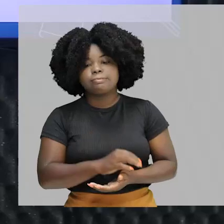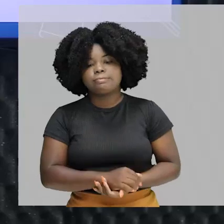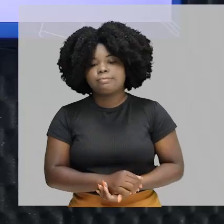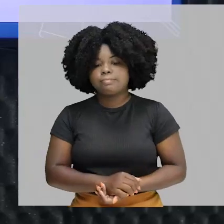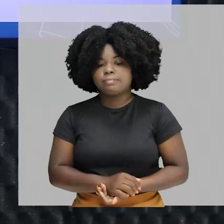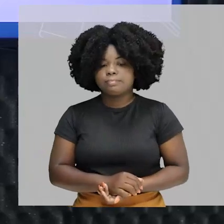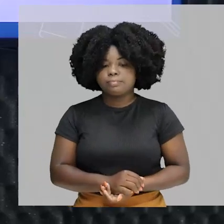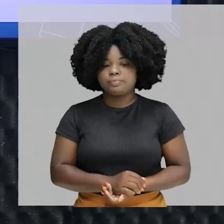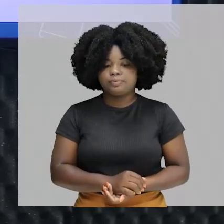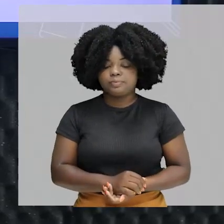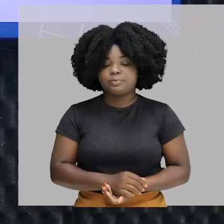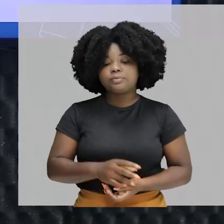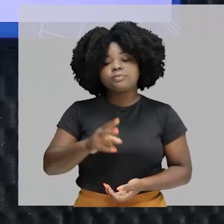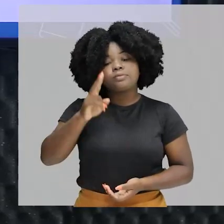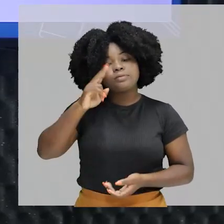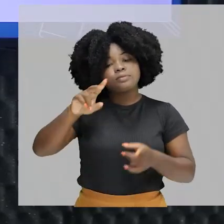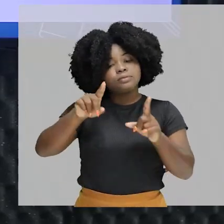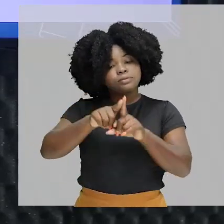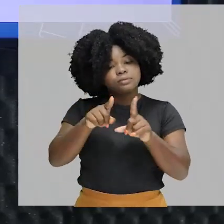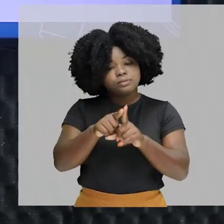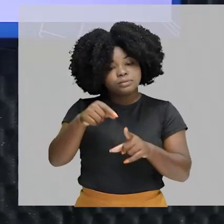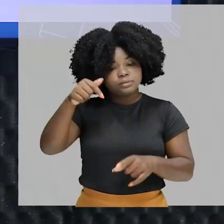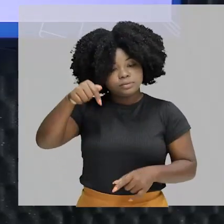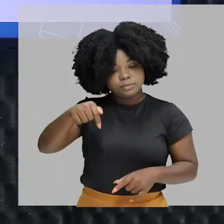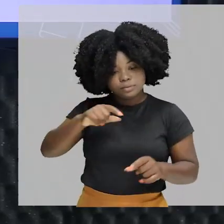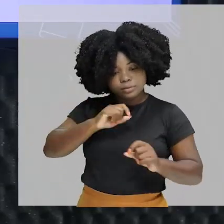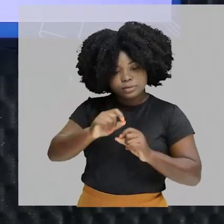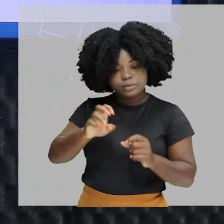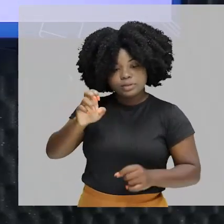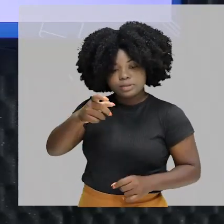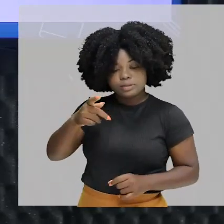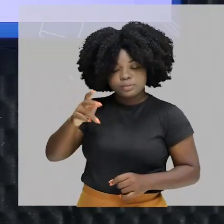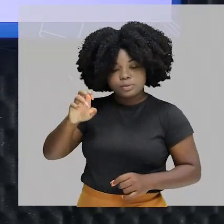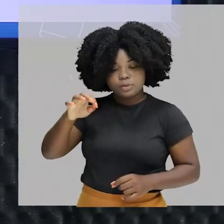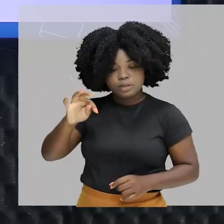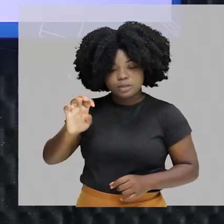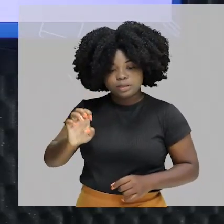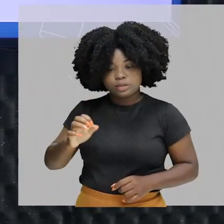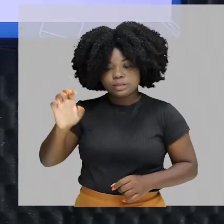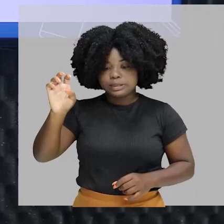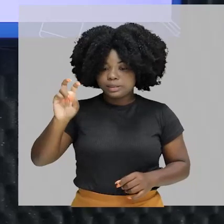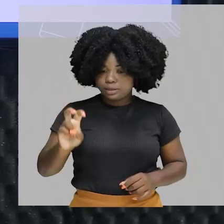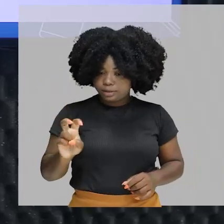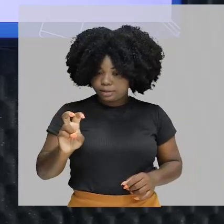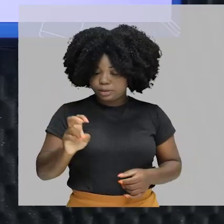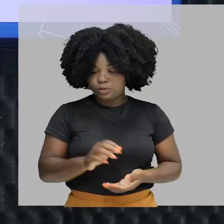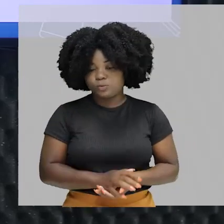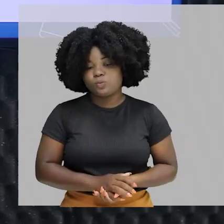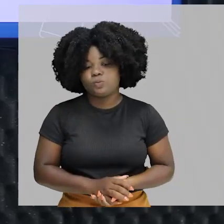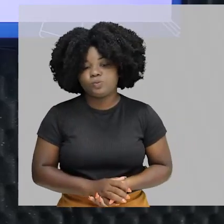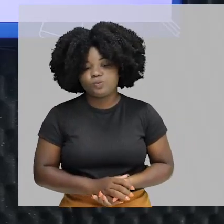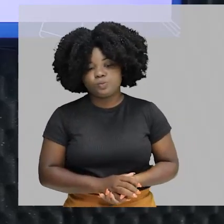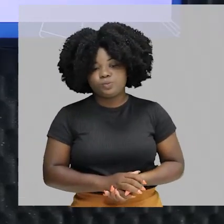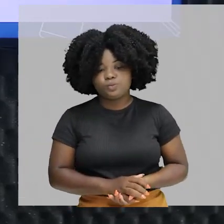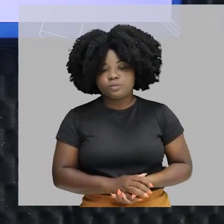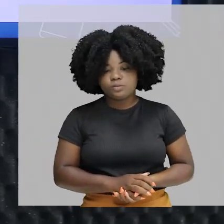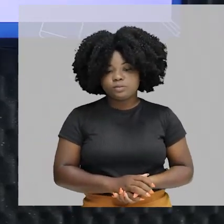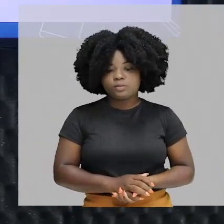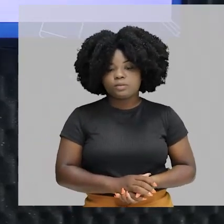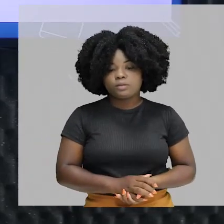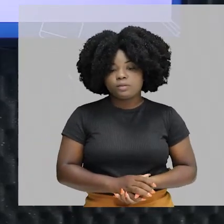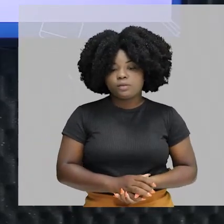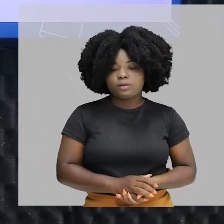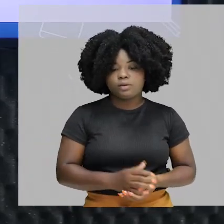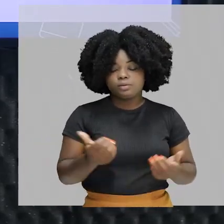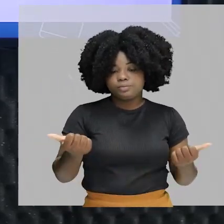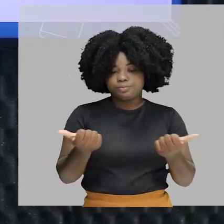menos 1. Lembra que esse q aqui já vai ter expoente 5, que é o resultado, tá, dessa subtração. Então, já vou